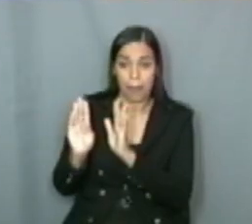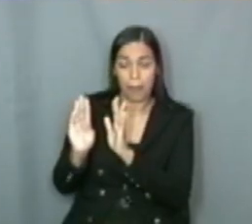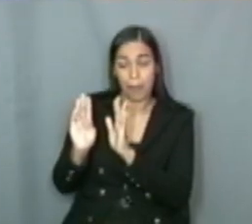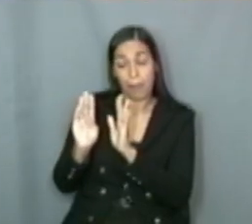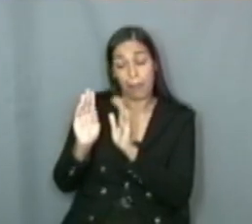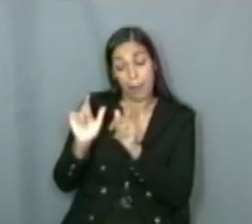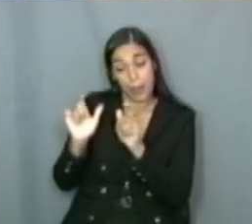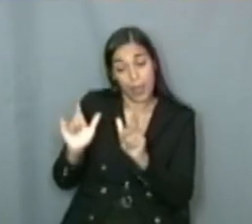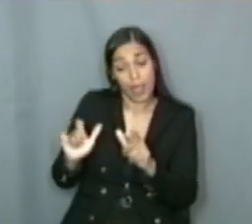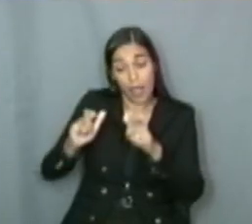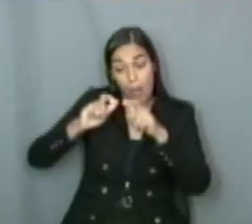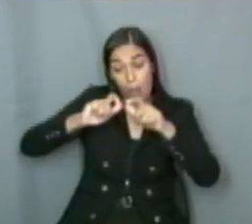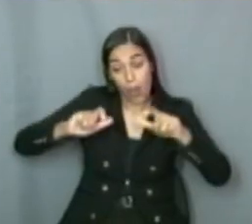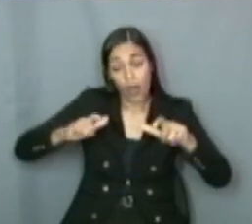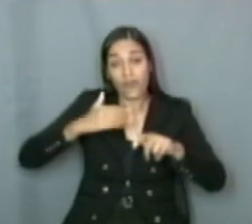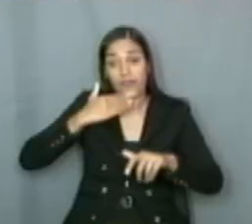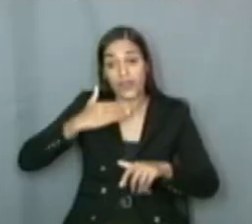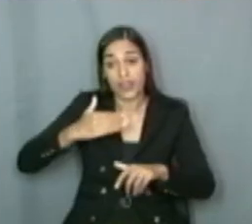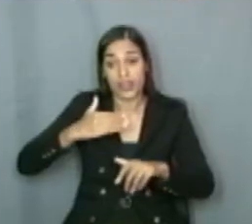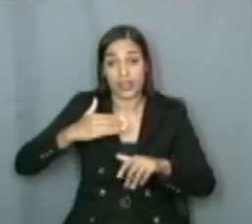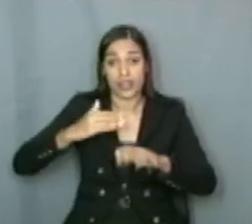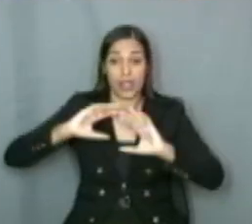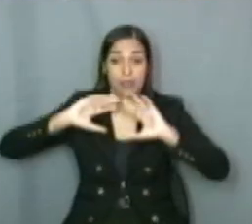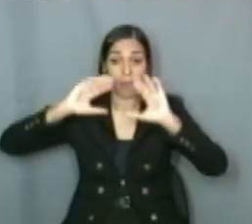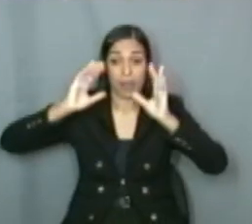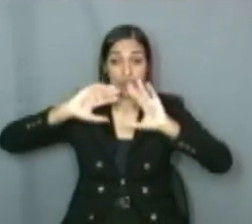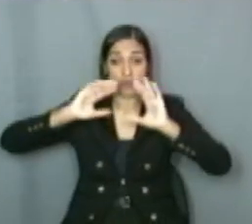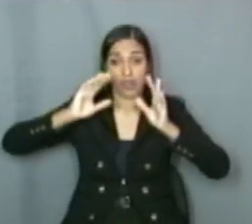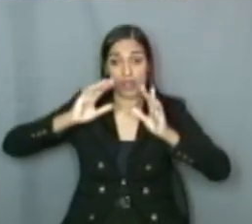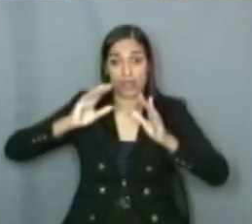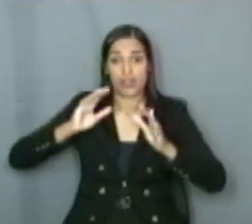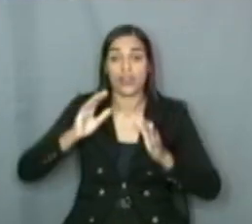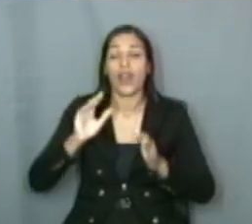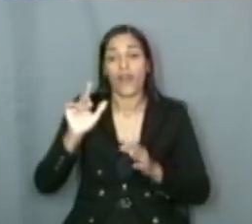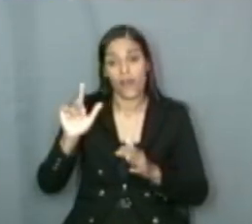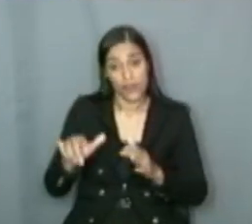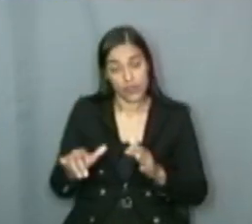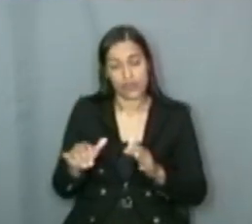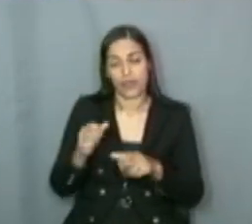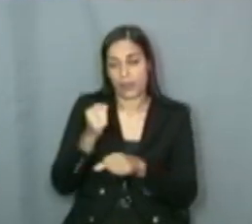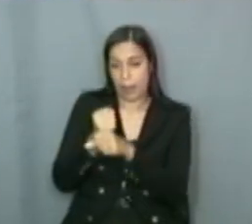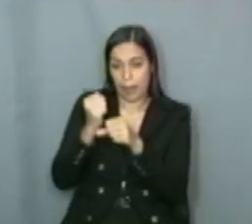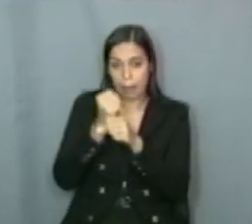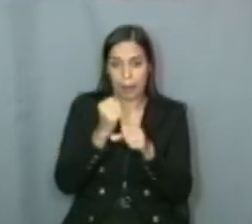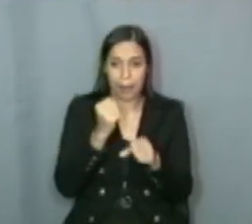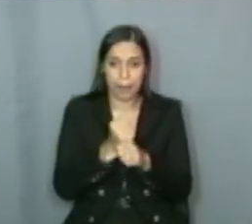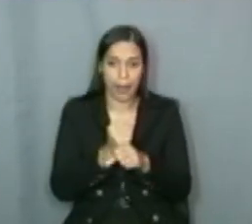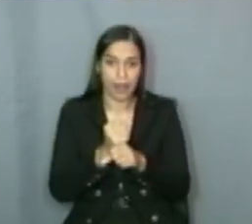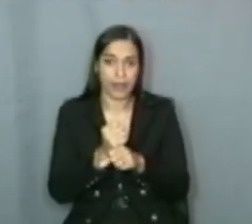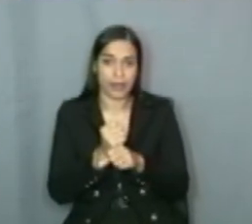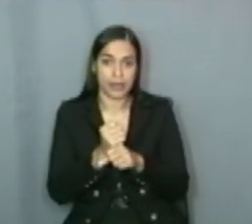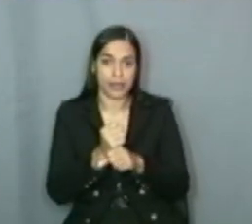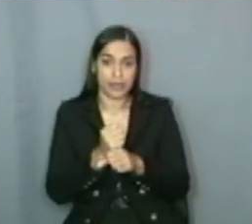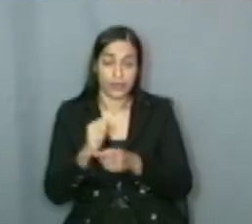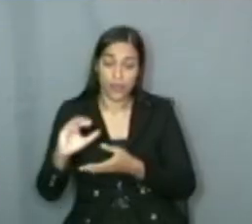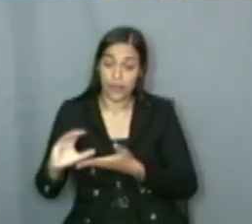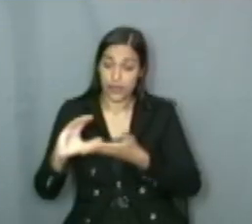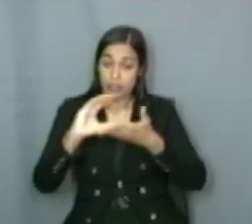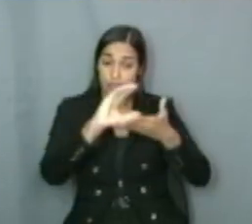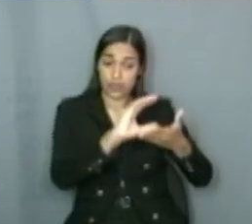Uma quadra de basquete que recentemente foi requalificada, ou seja, foi colocado